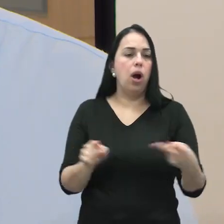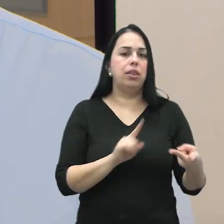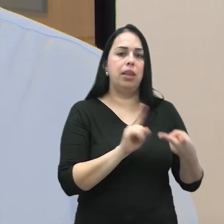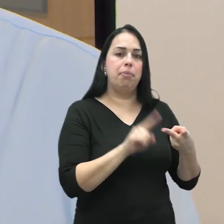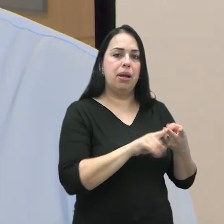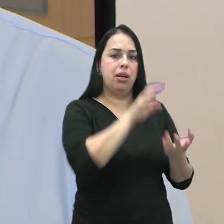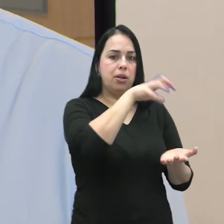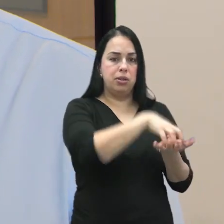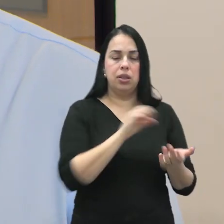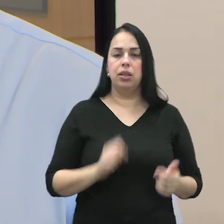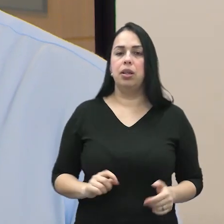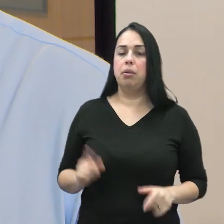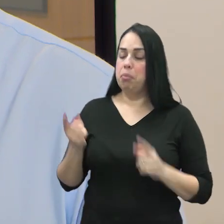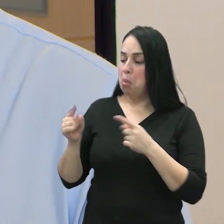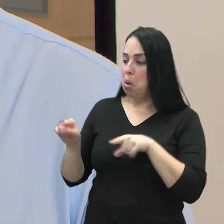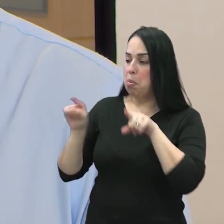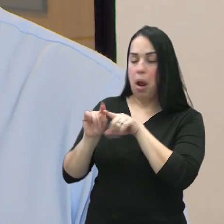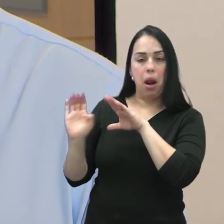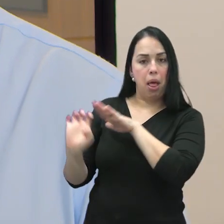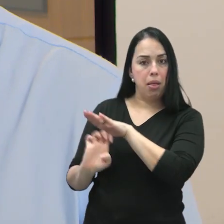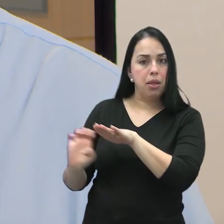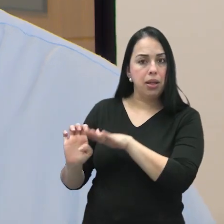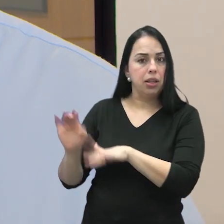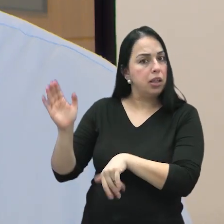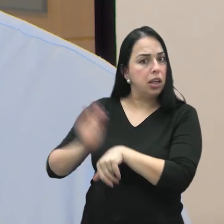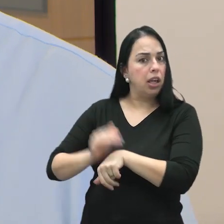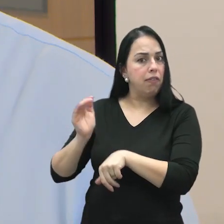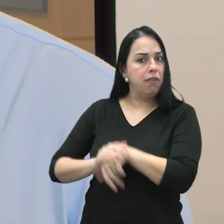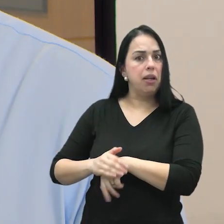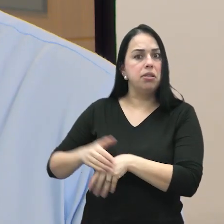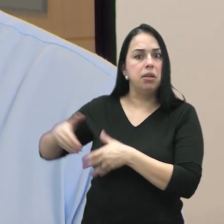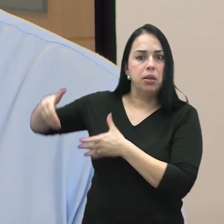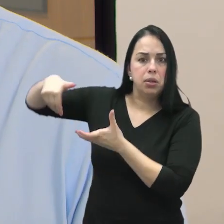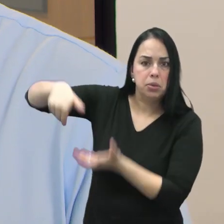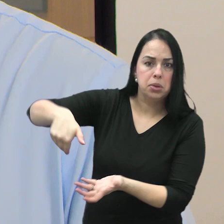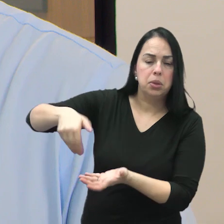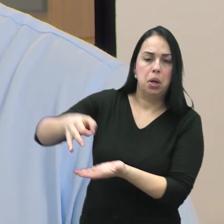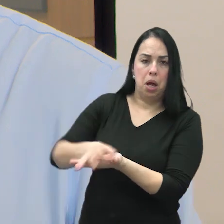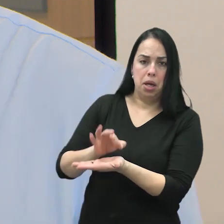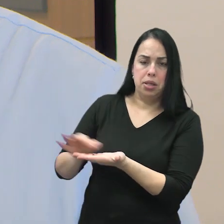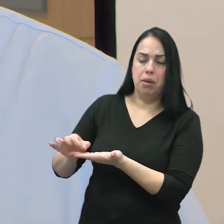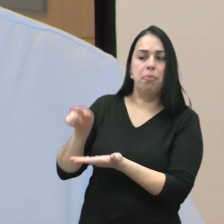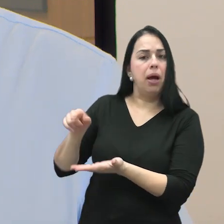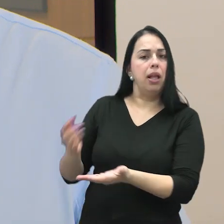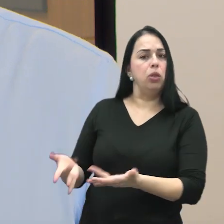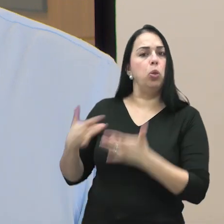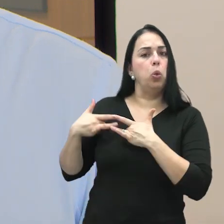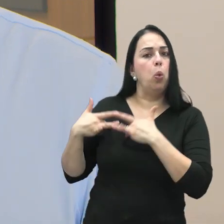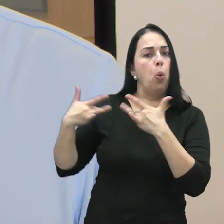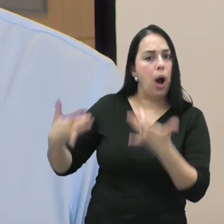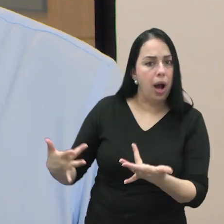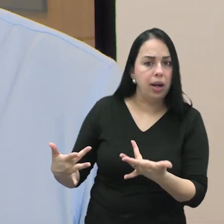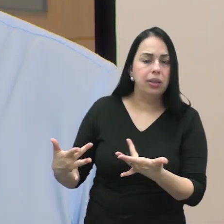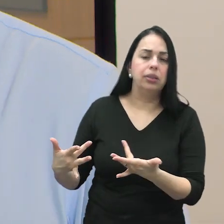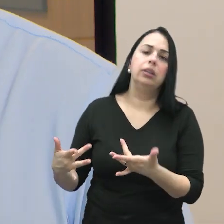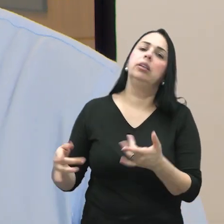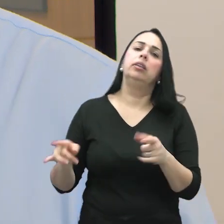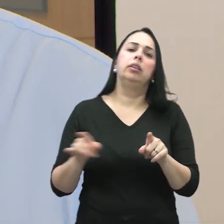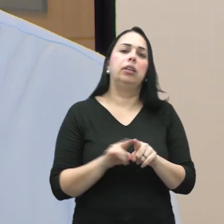Nós podemos fazer parcerias com as empresas, né, que fabricam rações, para ter uma